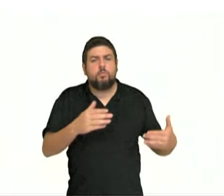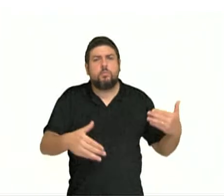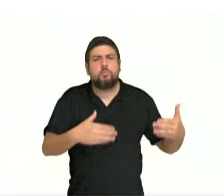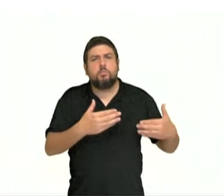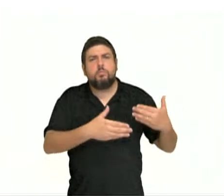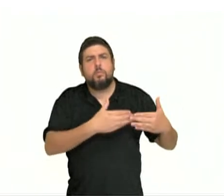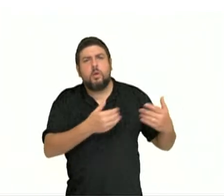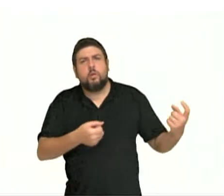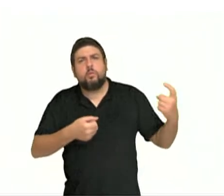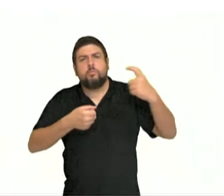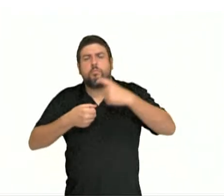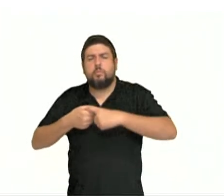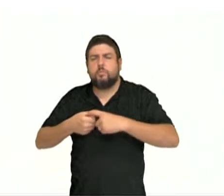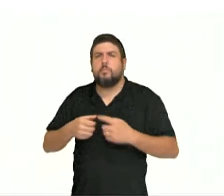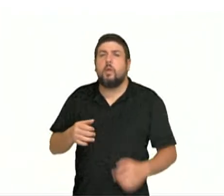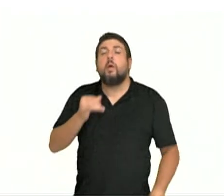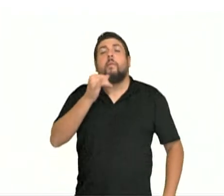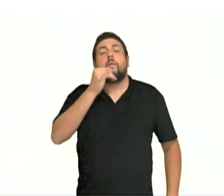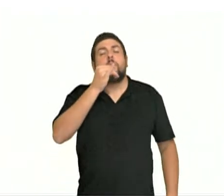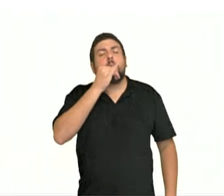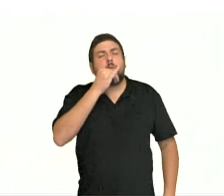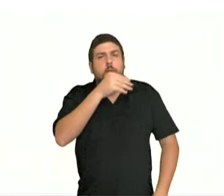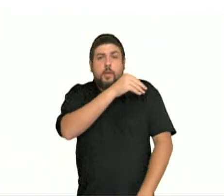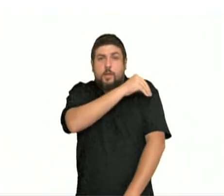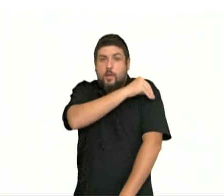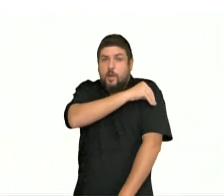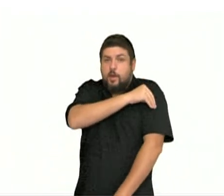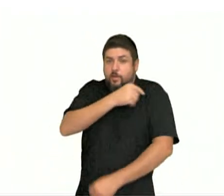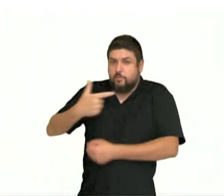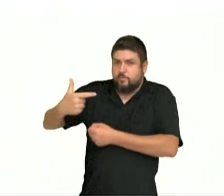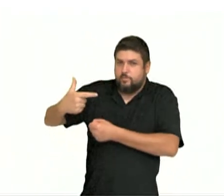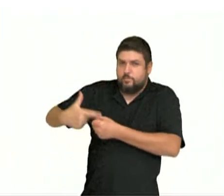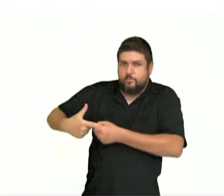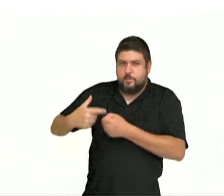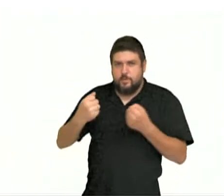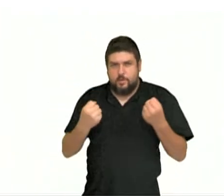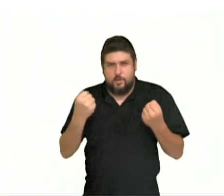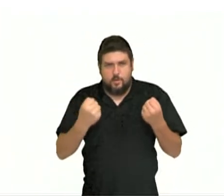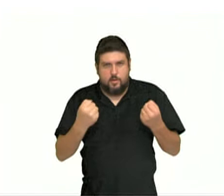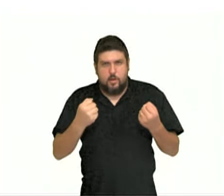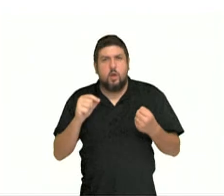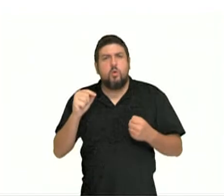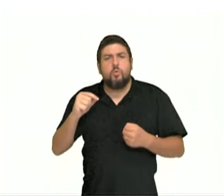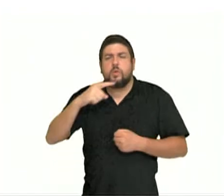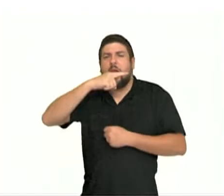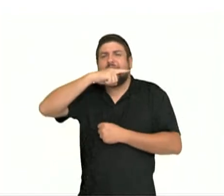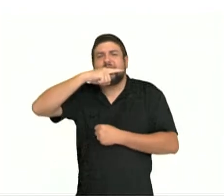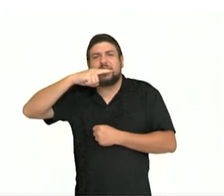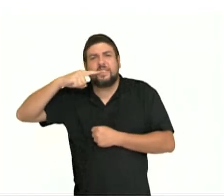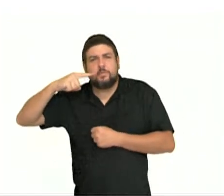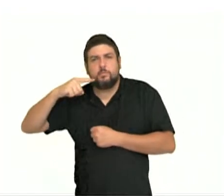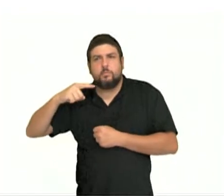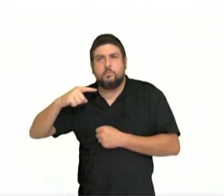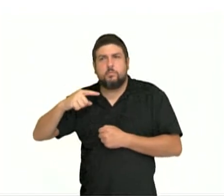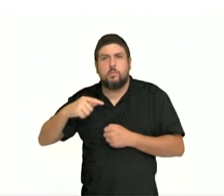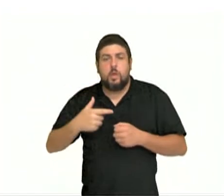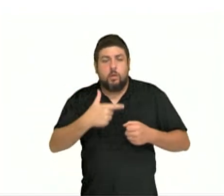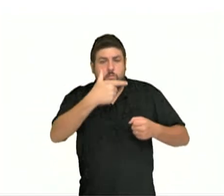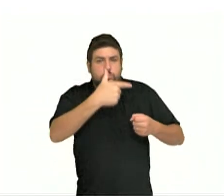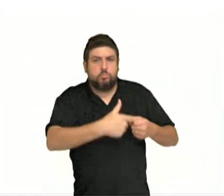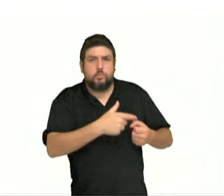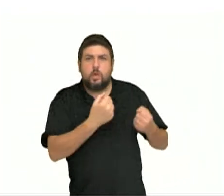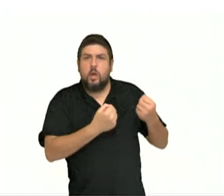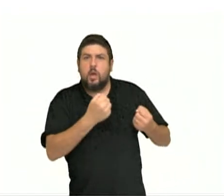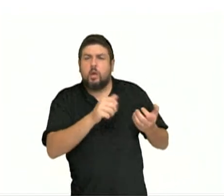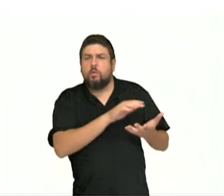tem o etanol é um combustível que é da produzido a partir da cana-de-açúcar que eu posso plantar novamente só que não é que o